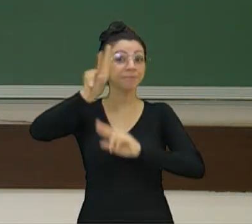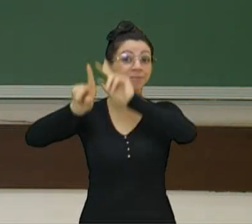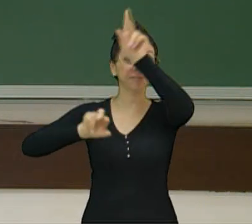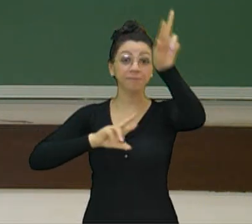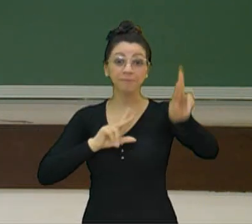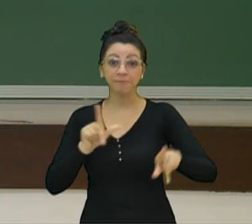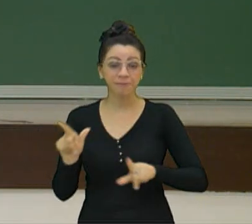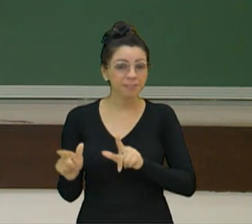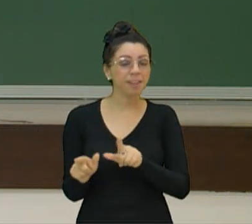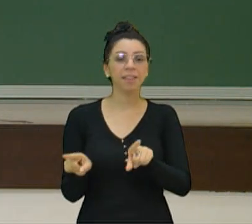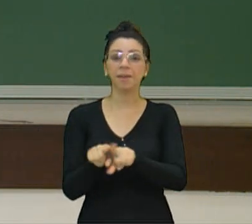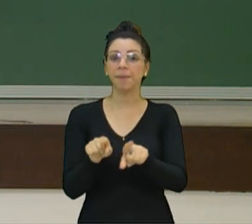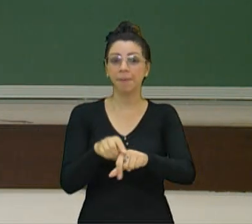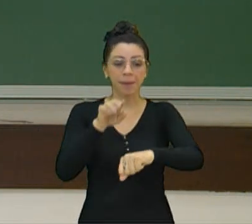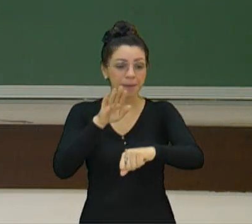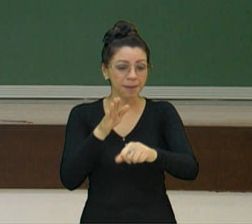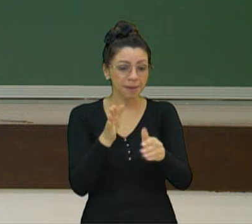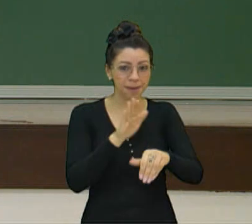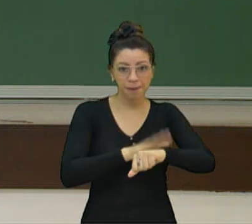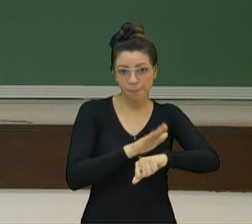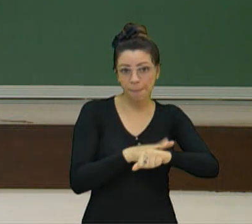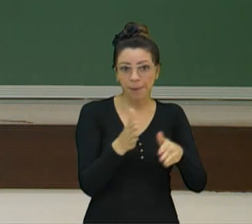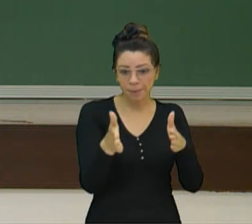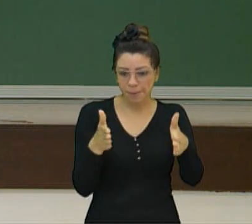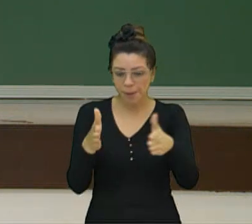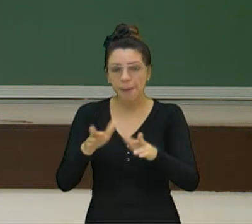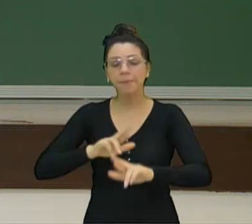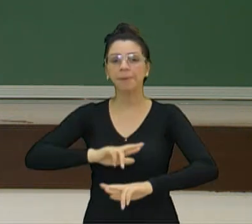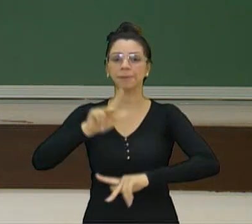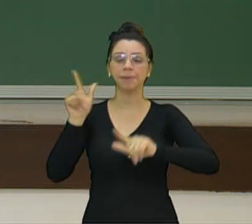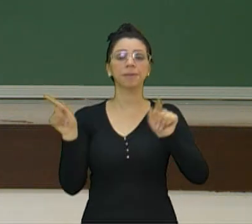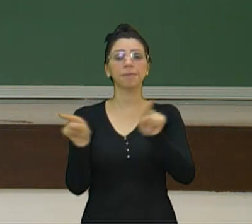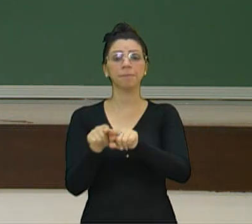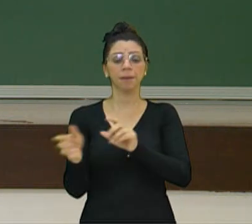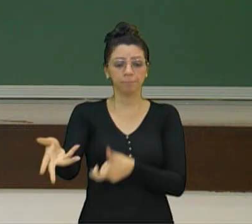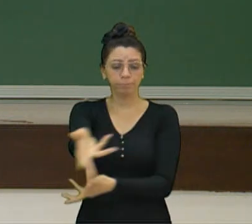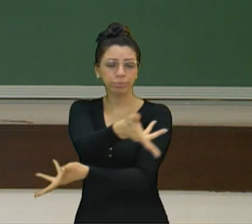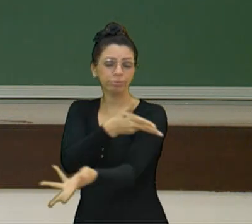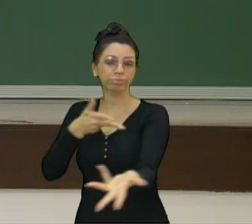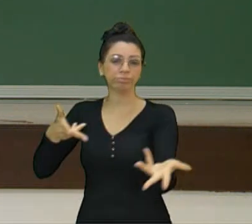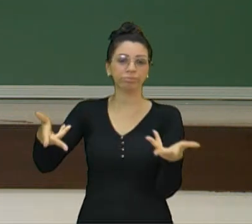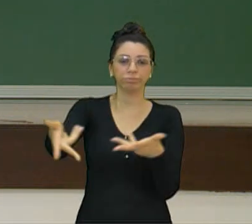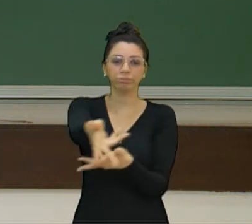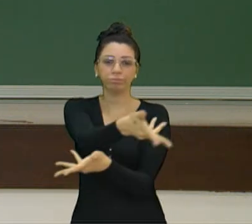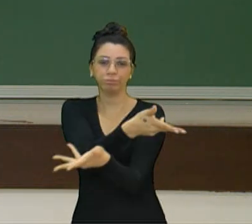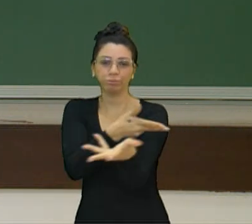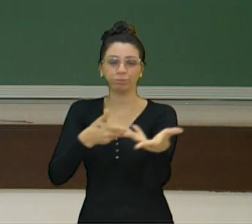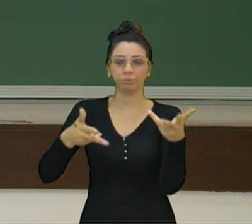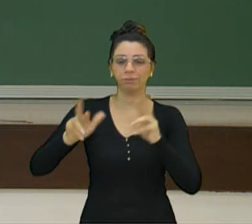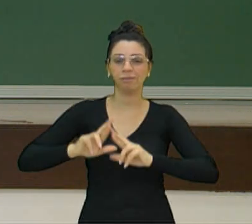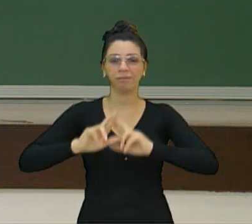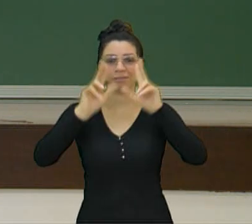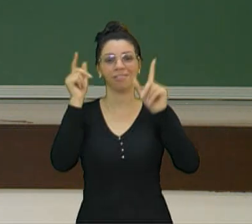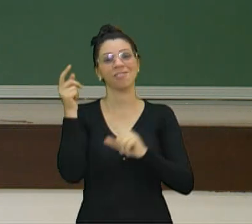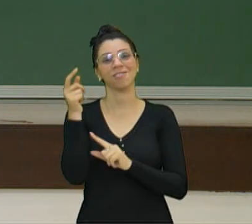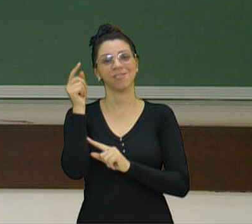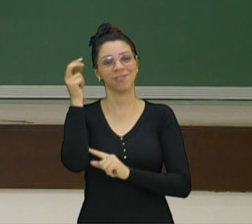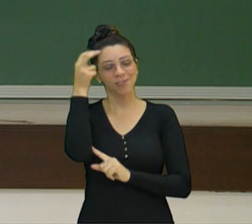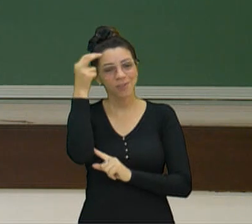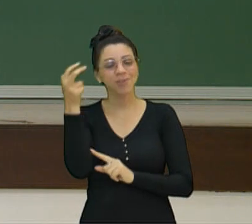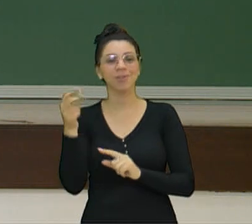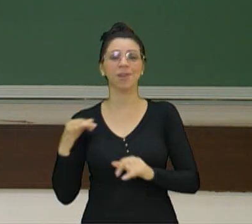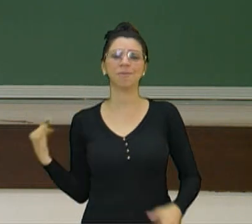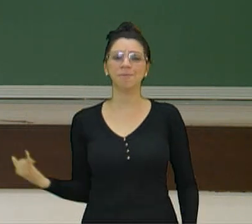em diferentes épocas, esses povos constroem relações diferentes com cada elemento da sua cultura. E é muito